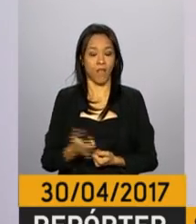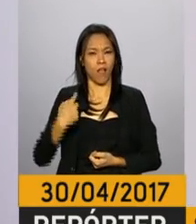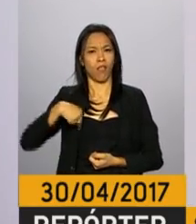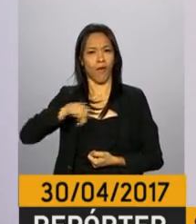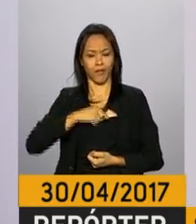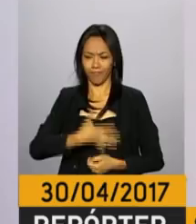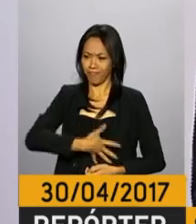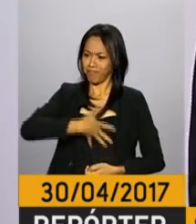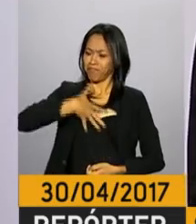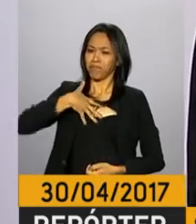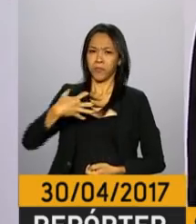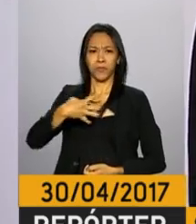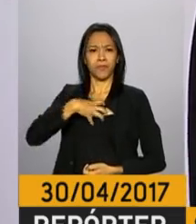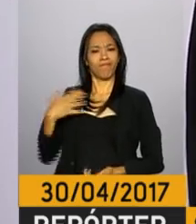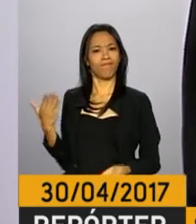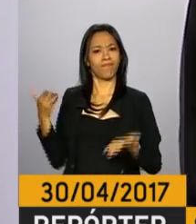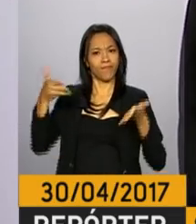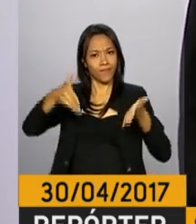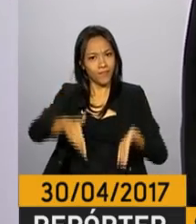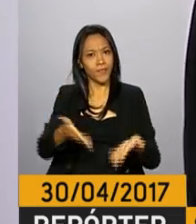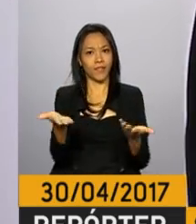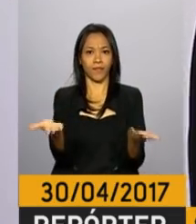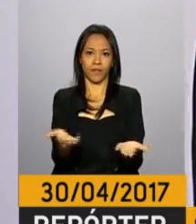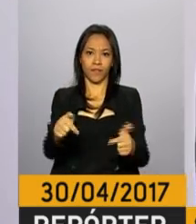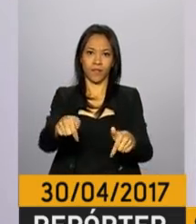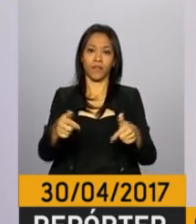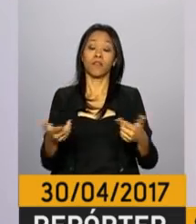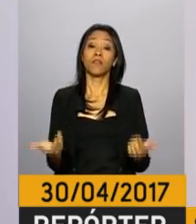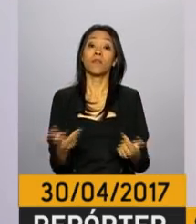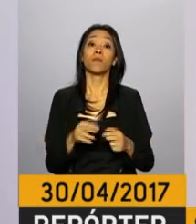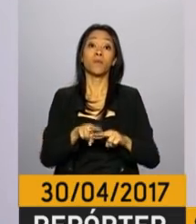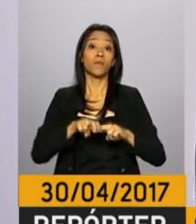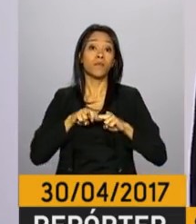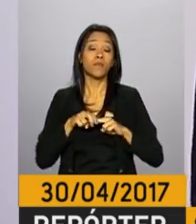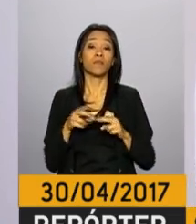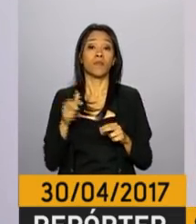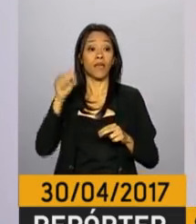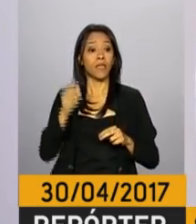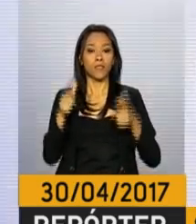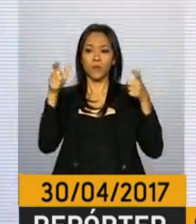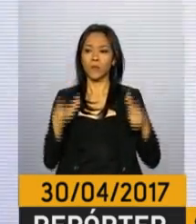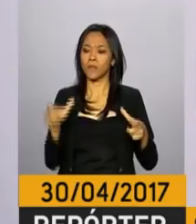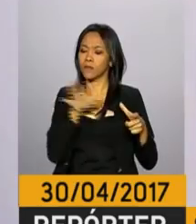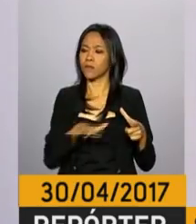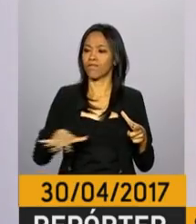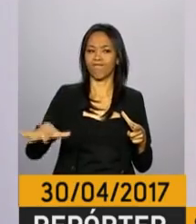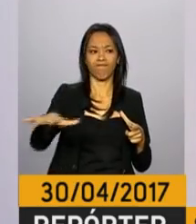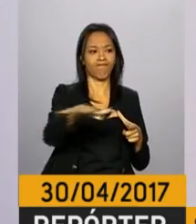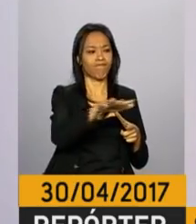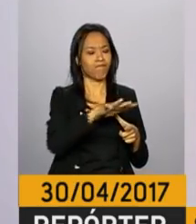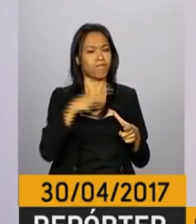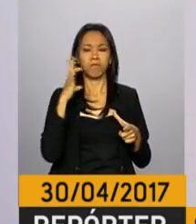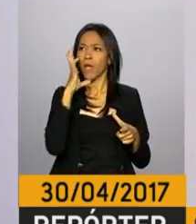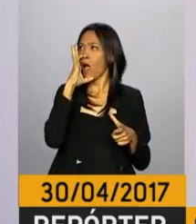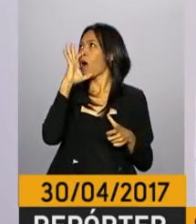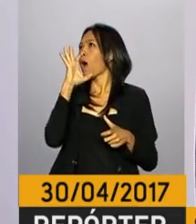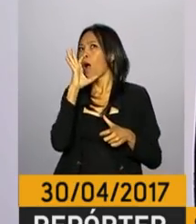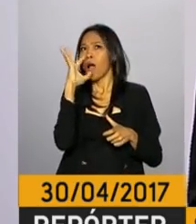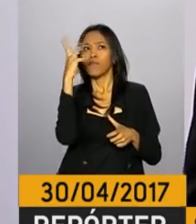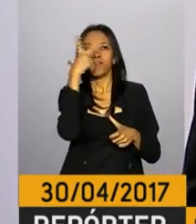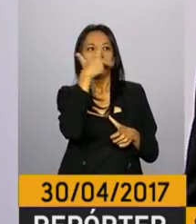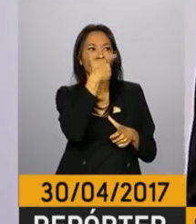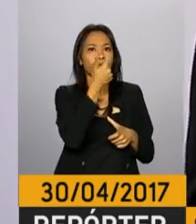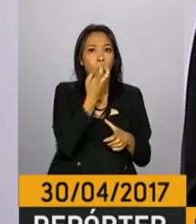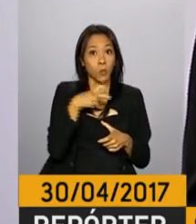essa honraria extraordinária, né? E, portanto, este espaço alia a beleza e